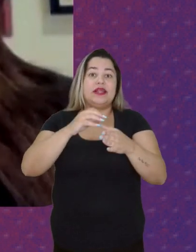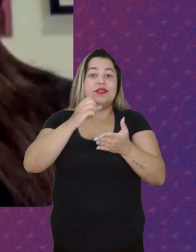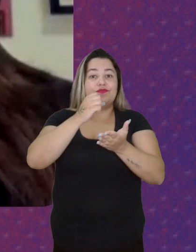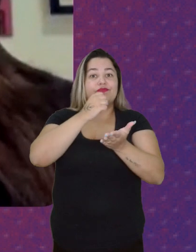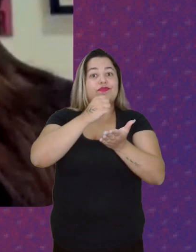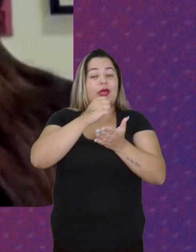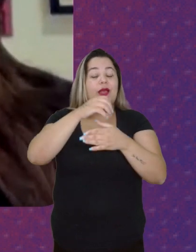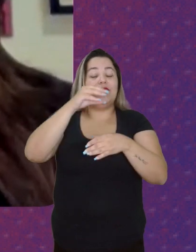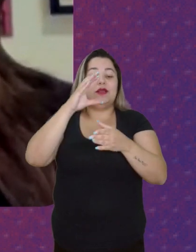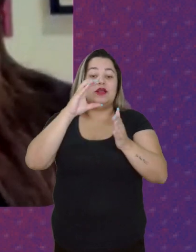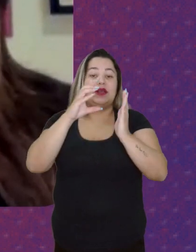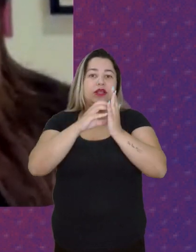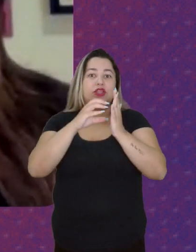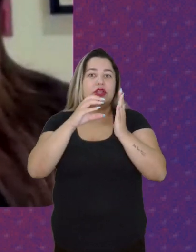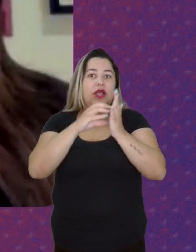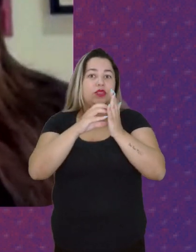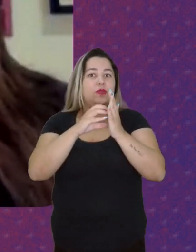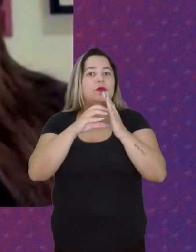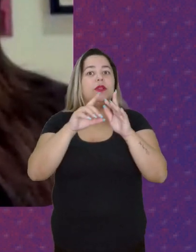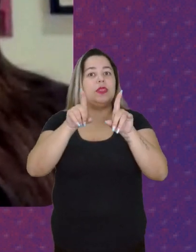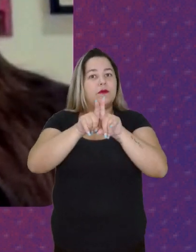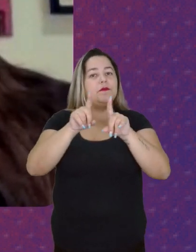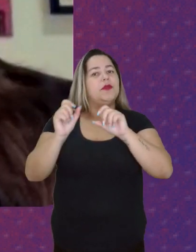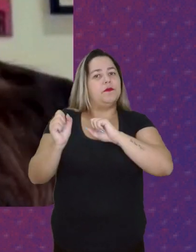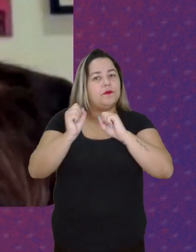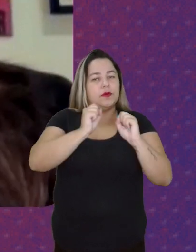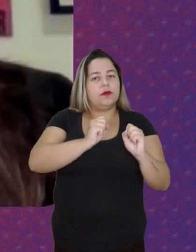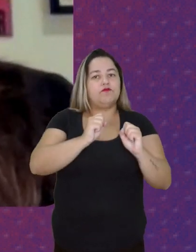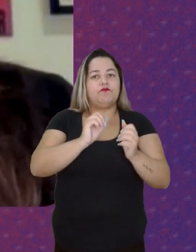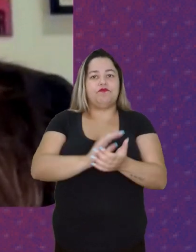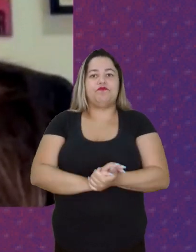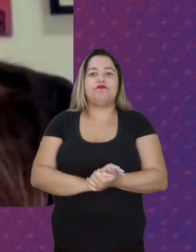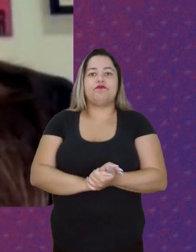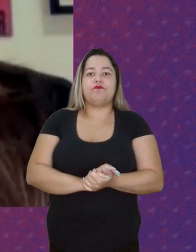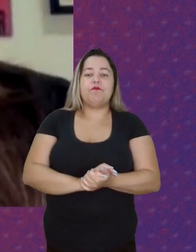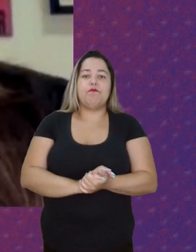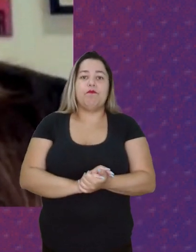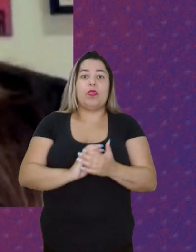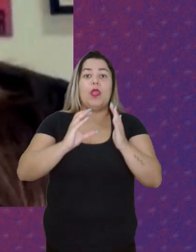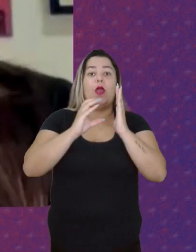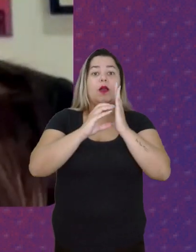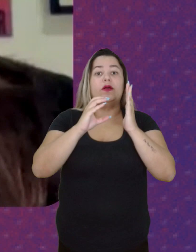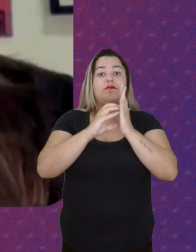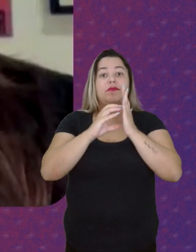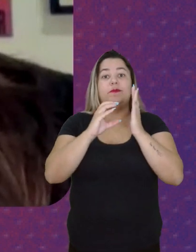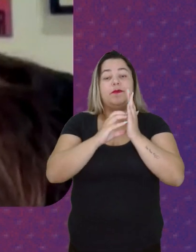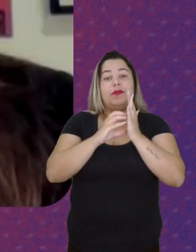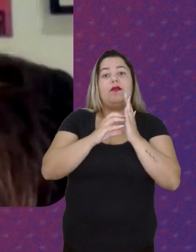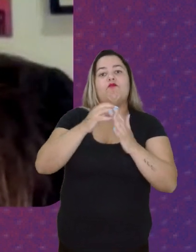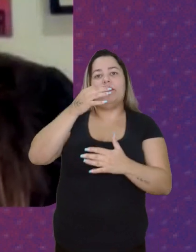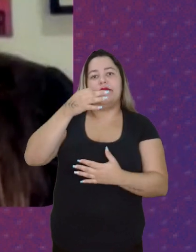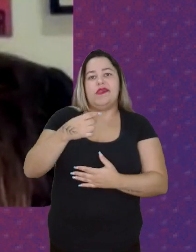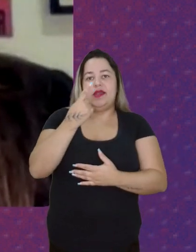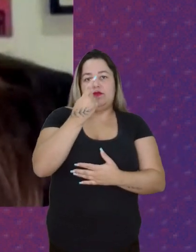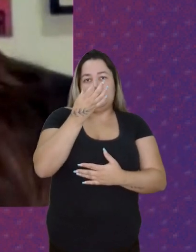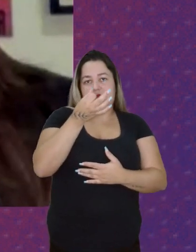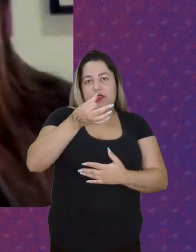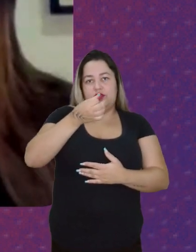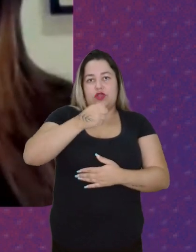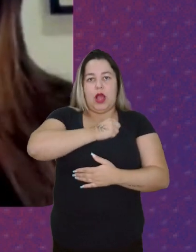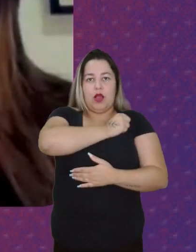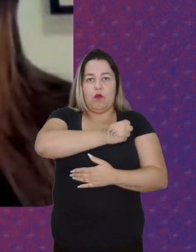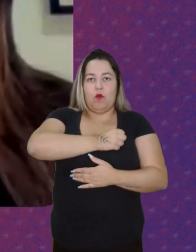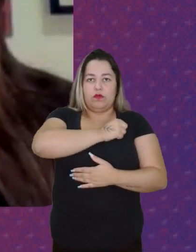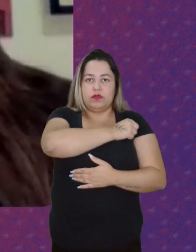arrecadar recursos para a campanha? Bom, lembrando que a campanha oficial, ela começa apenas a partir do dia 16 de agosto,